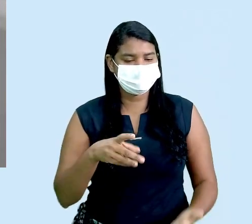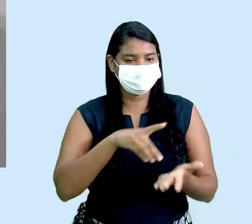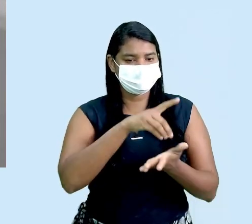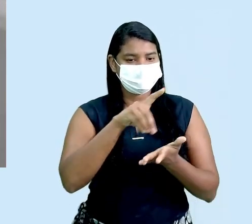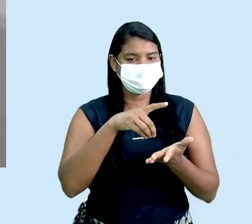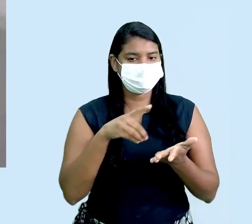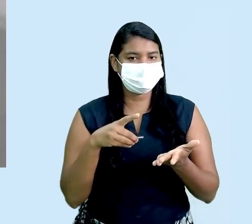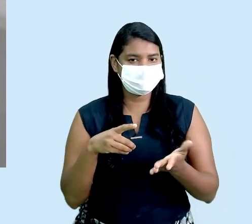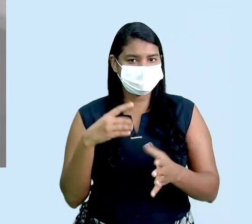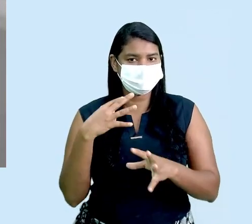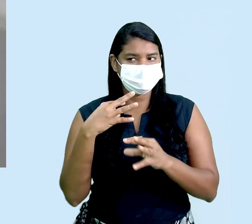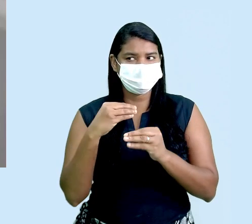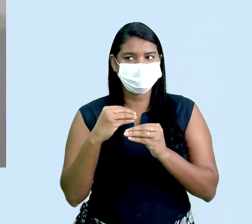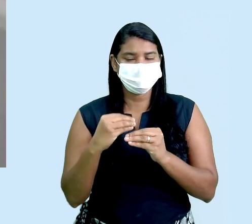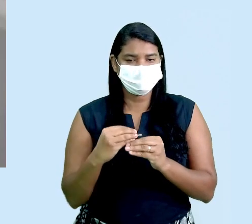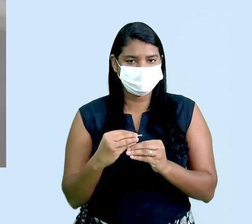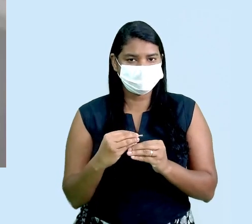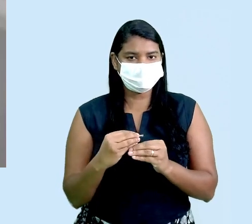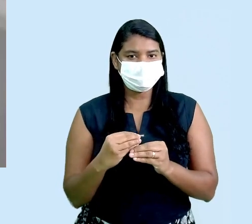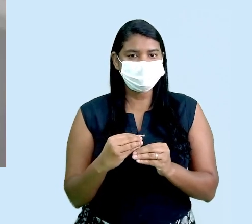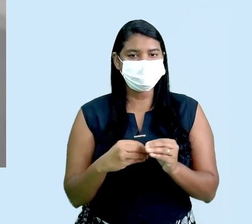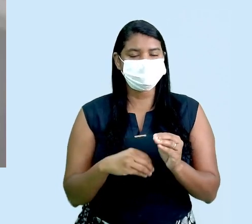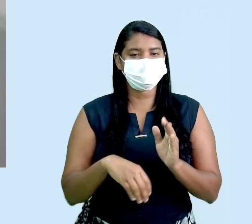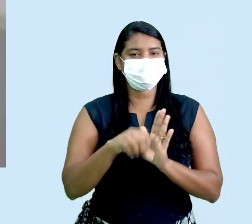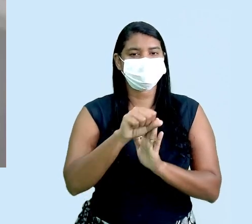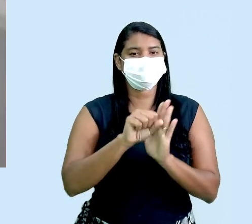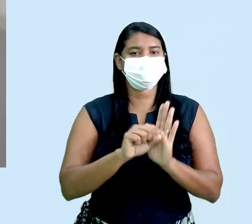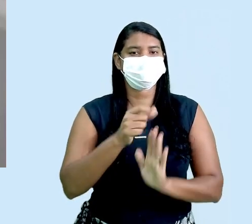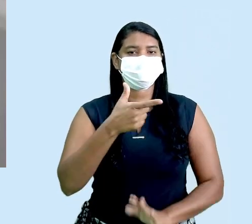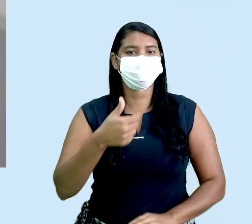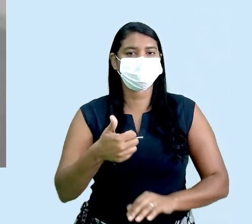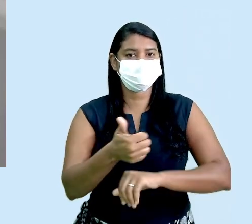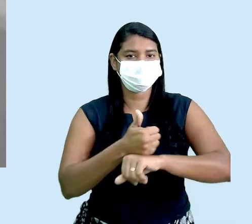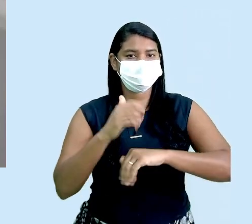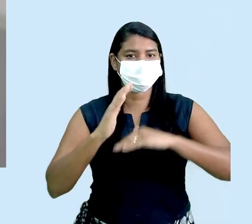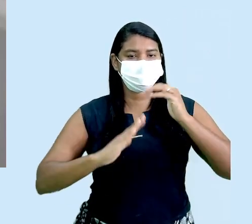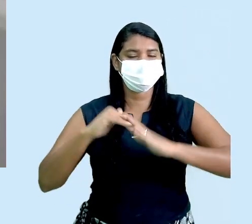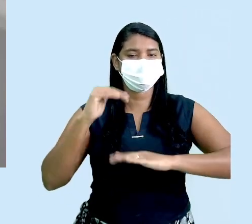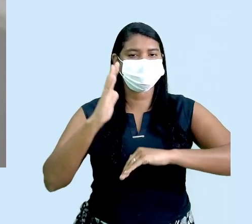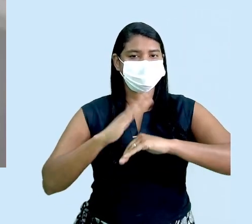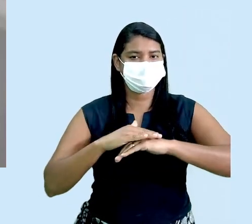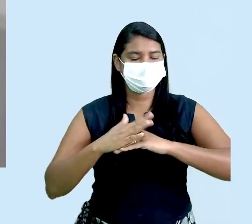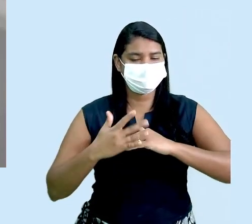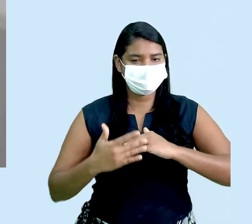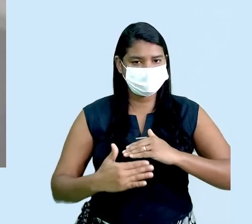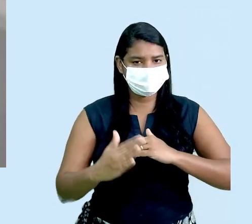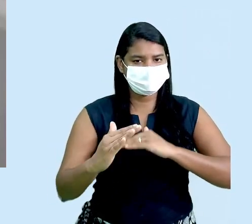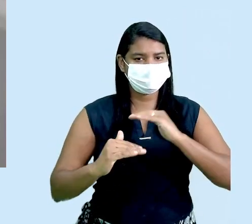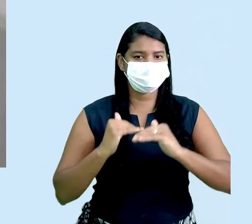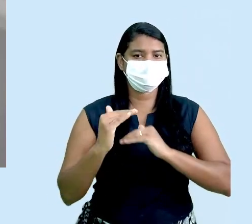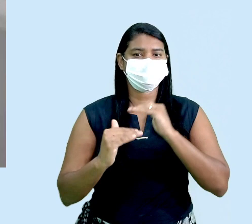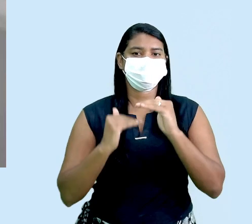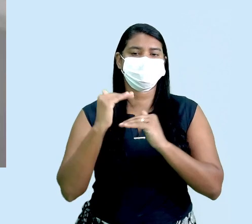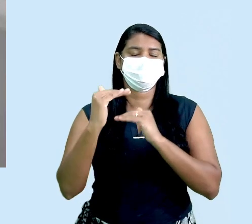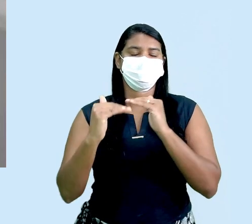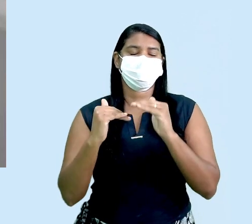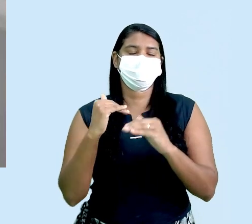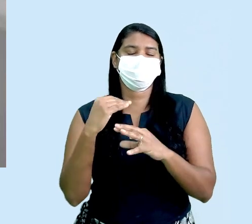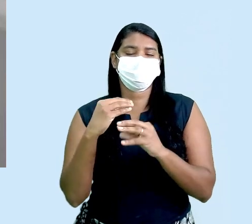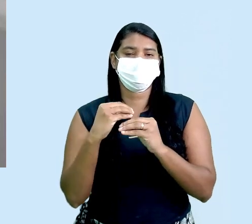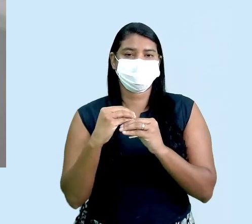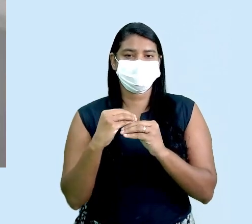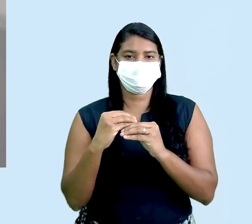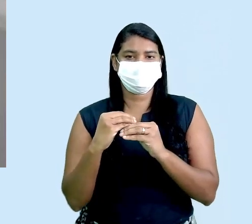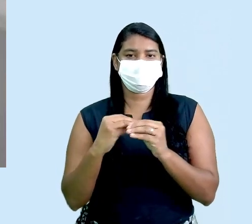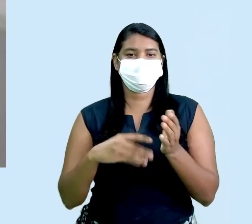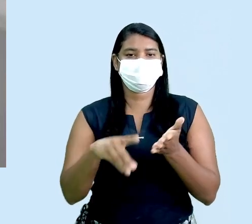uma vez que foi a partir desse século que a profissão se firmou, né, e se desenvolveu principalmente